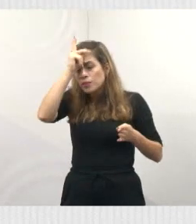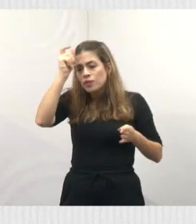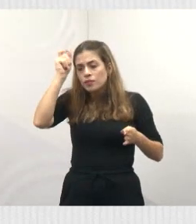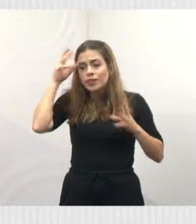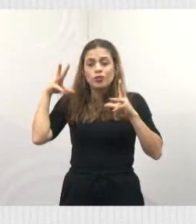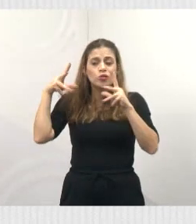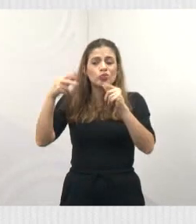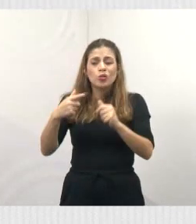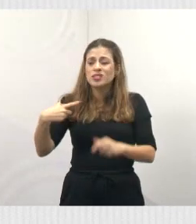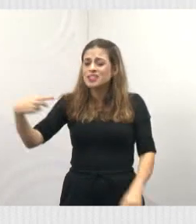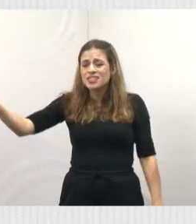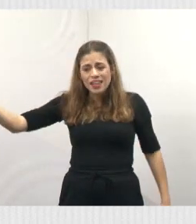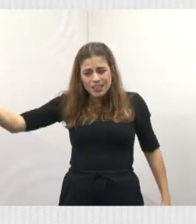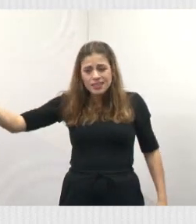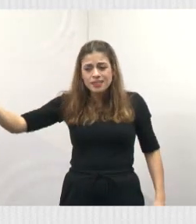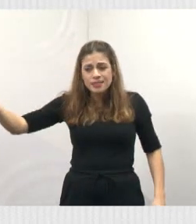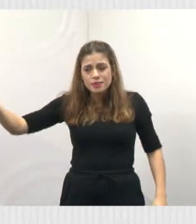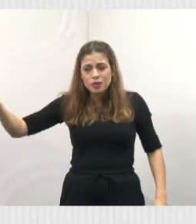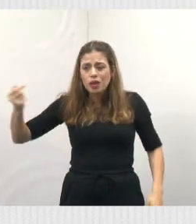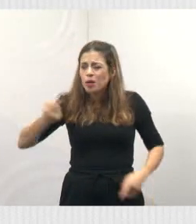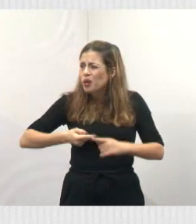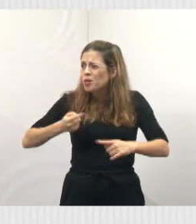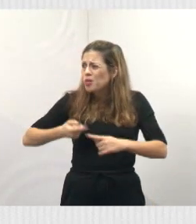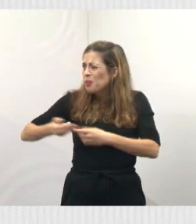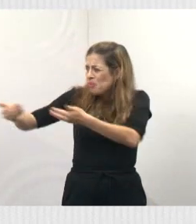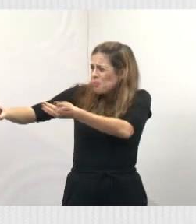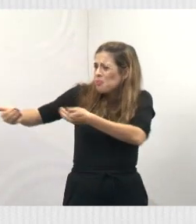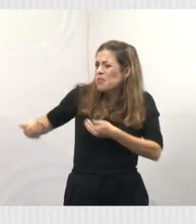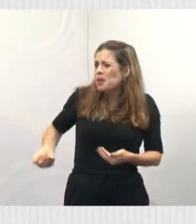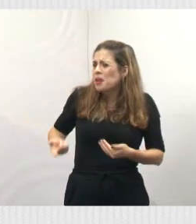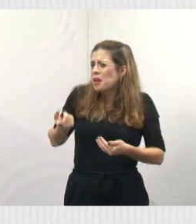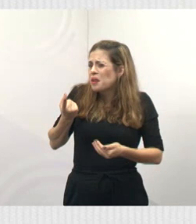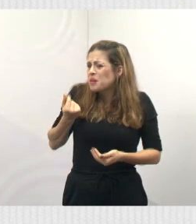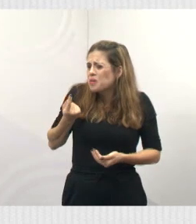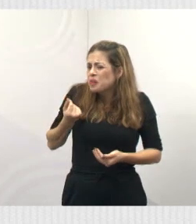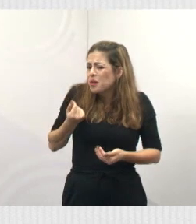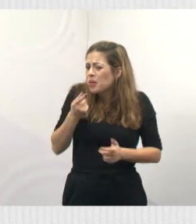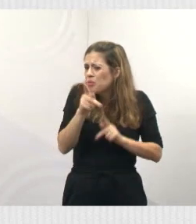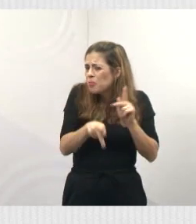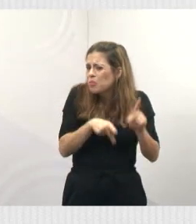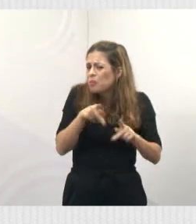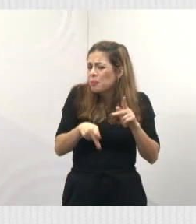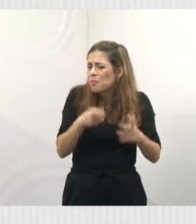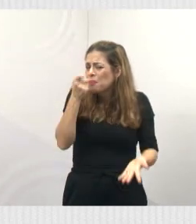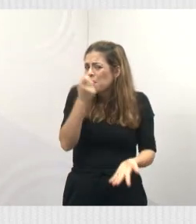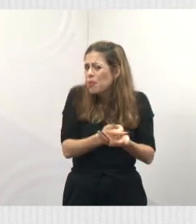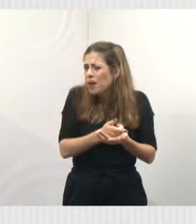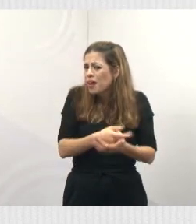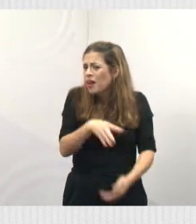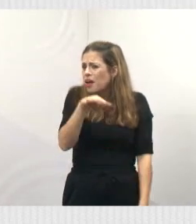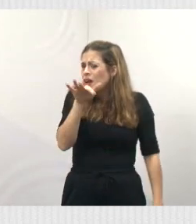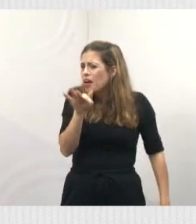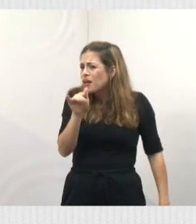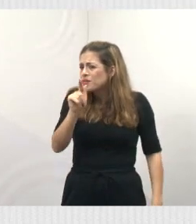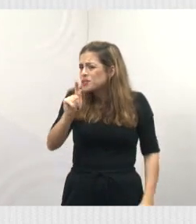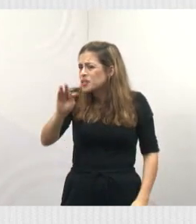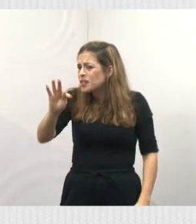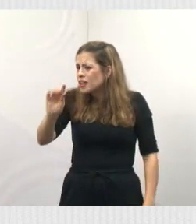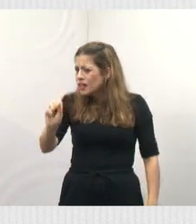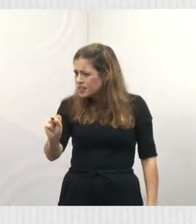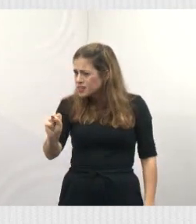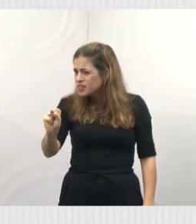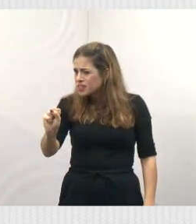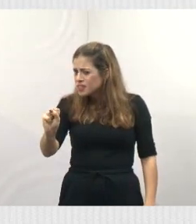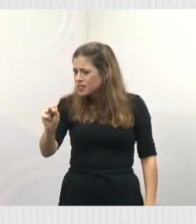que eu vou indenizar? Por que eu vou pegar dinheiro do povo e pagar fundo de garantia de servidores que não